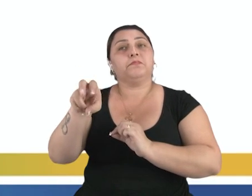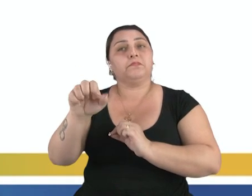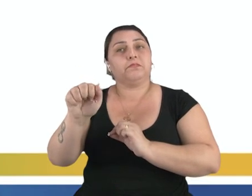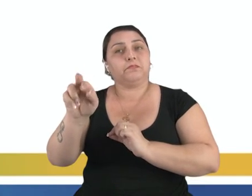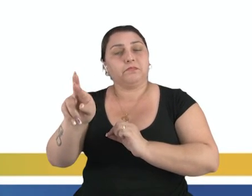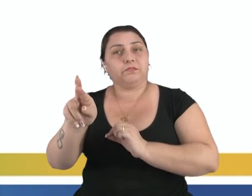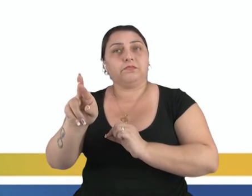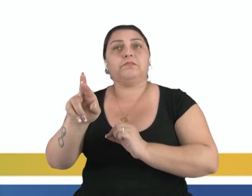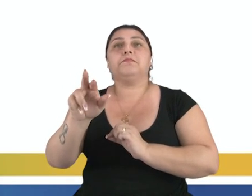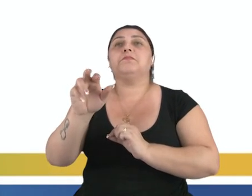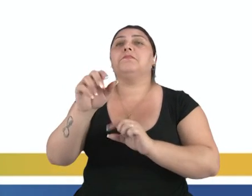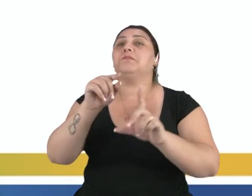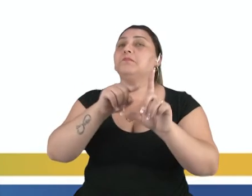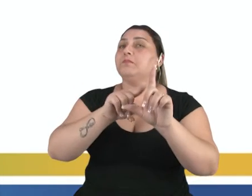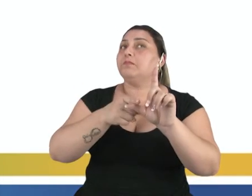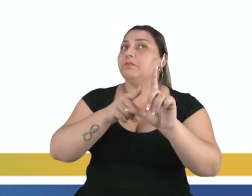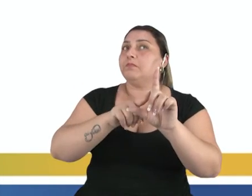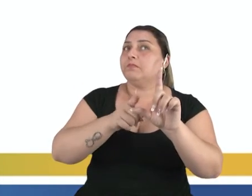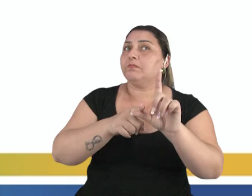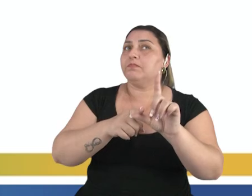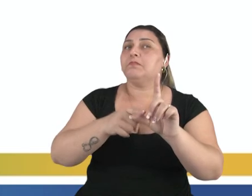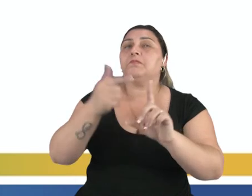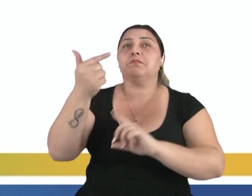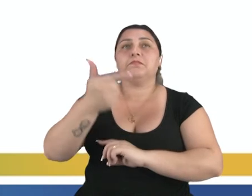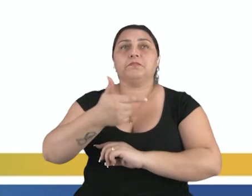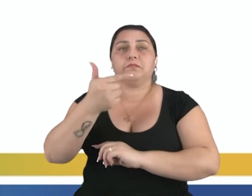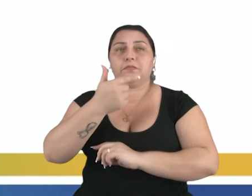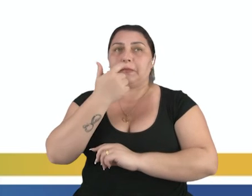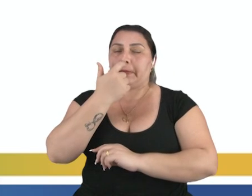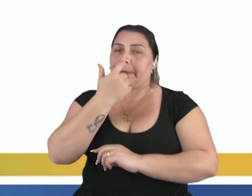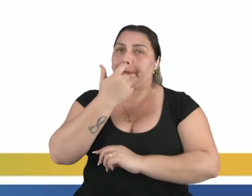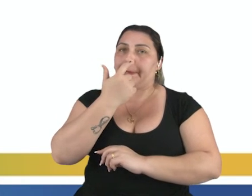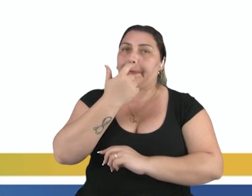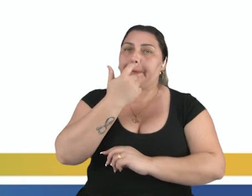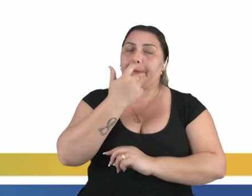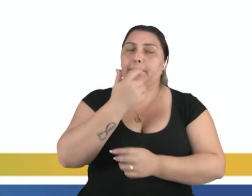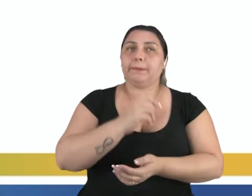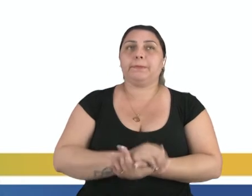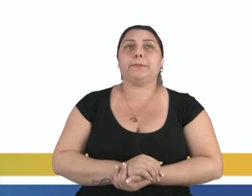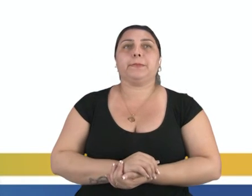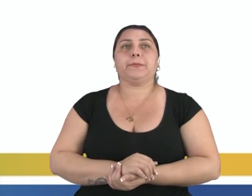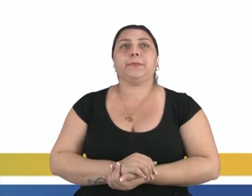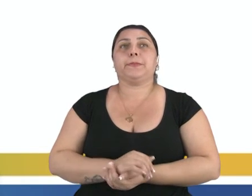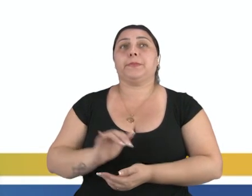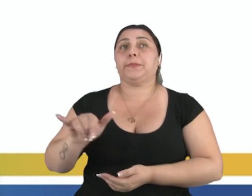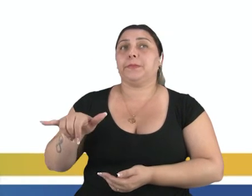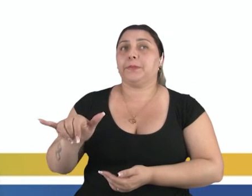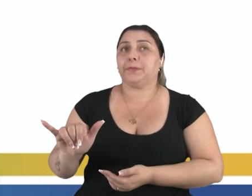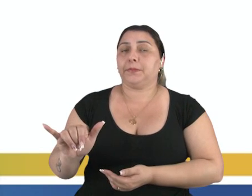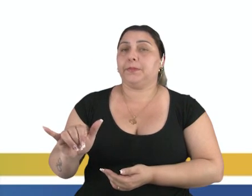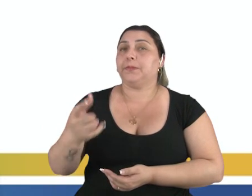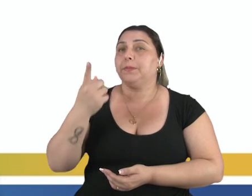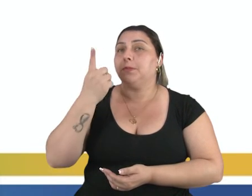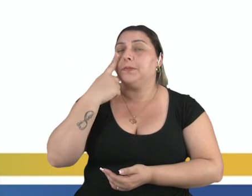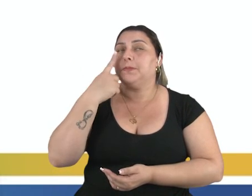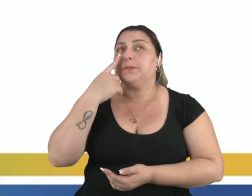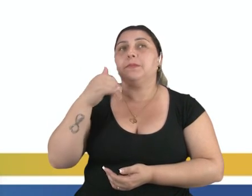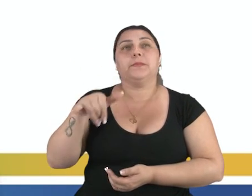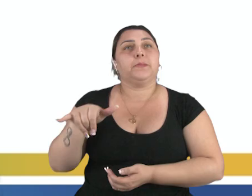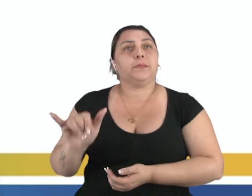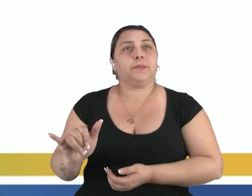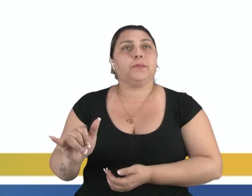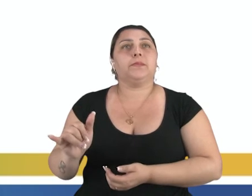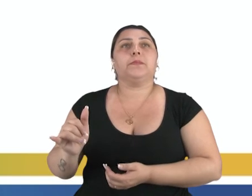situação 2 desse nosso exercitando. Então, olha só, nós temos uma função y, que é igual a